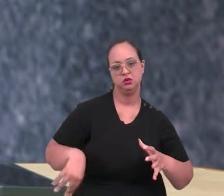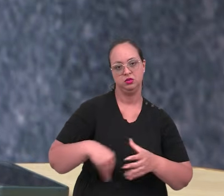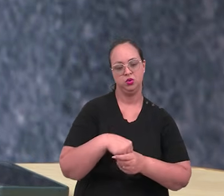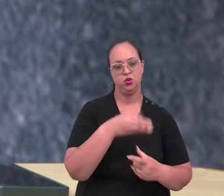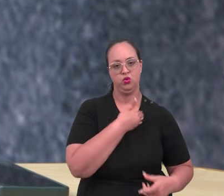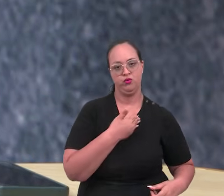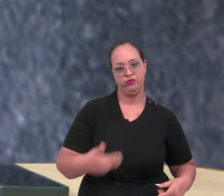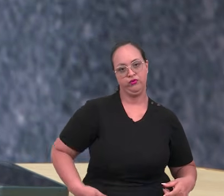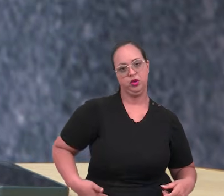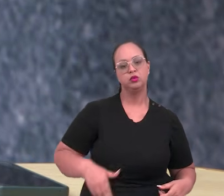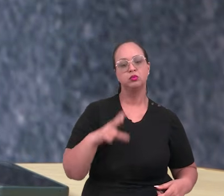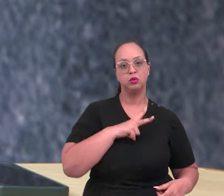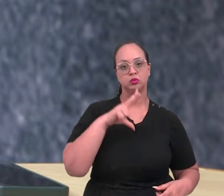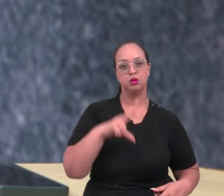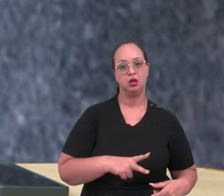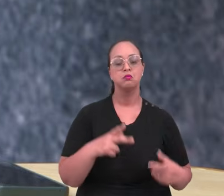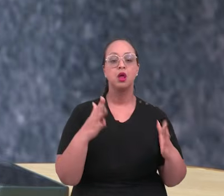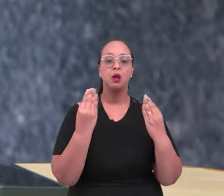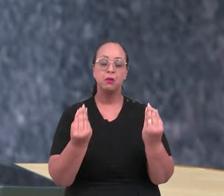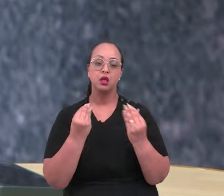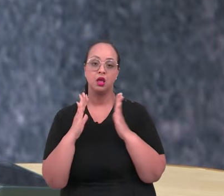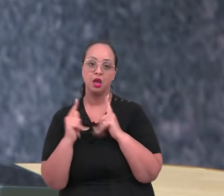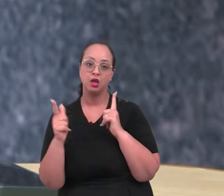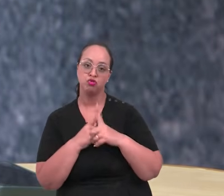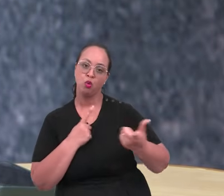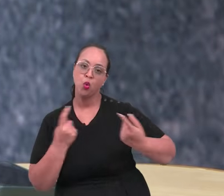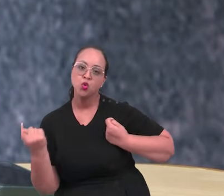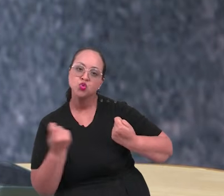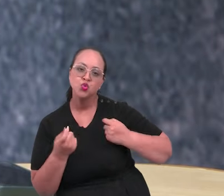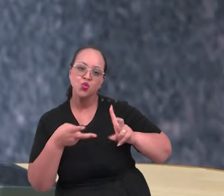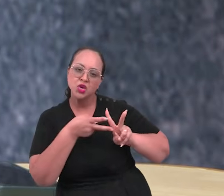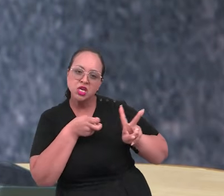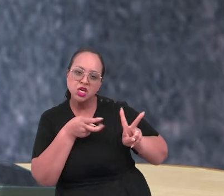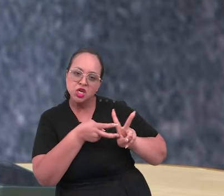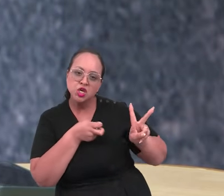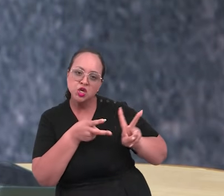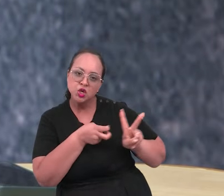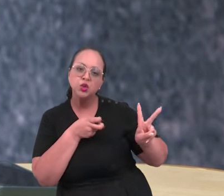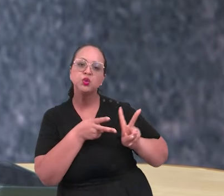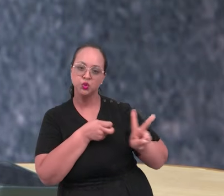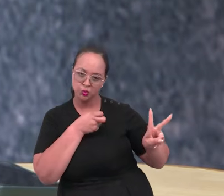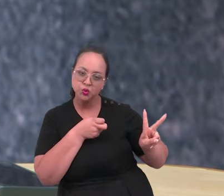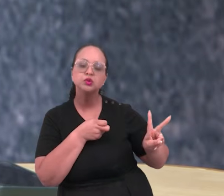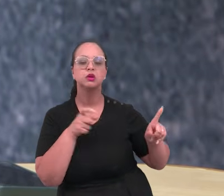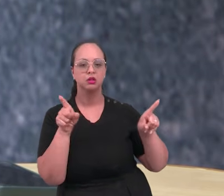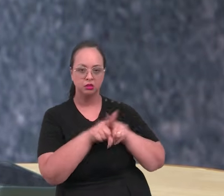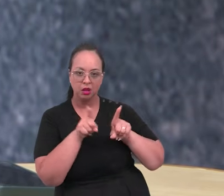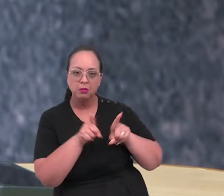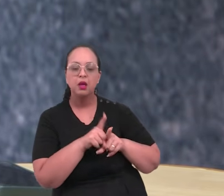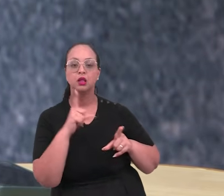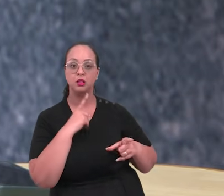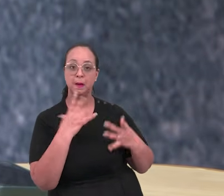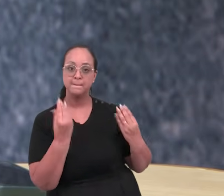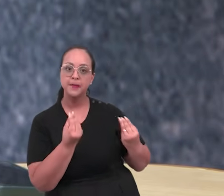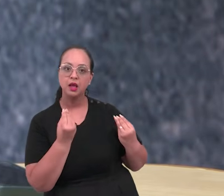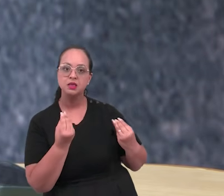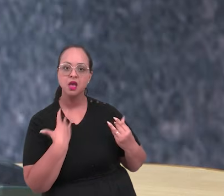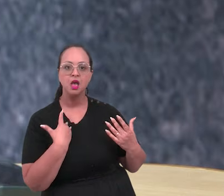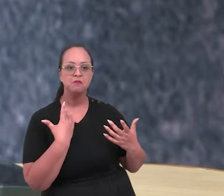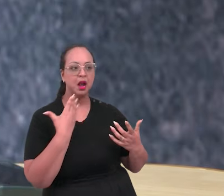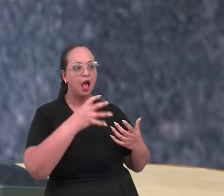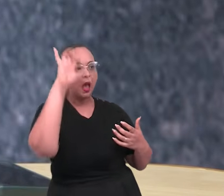governo português com a igreja para, ao mesmo tempo, controlar esses índios, né, dentro do interesse da coroa portuguesa, do